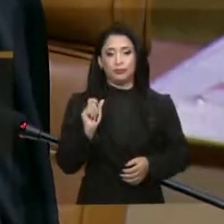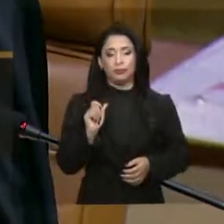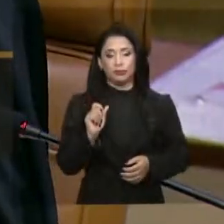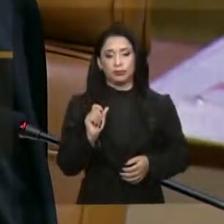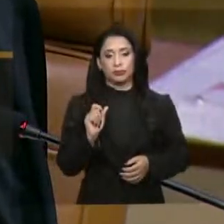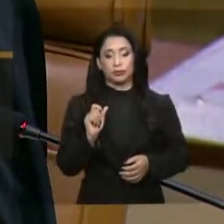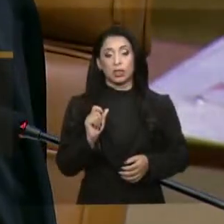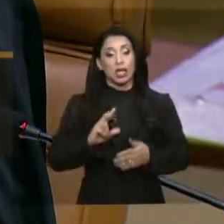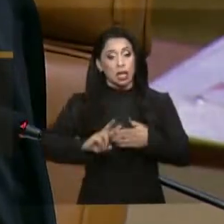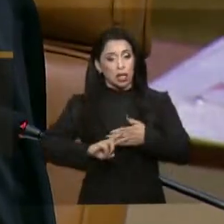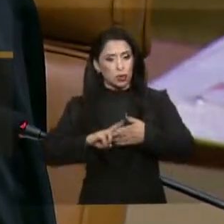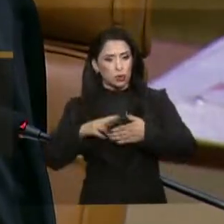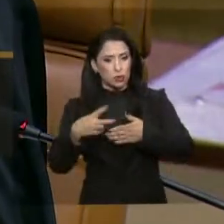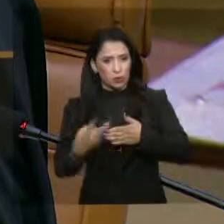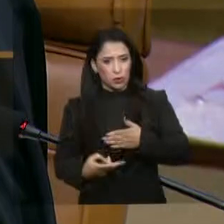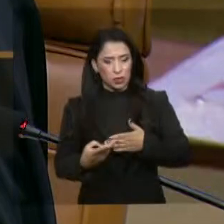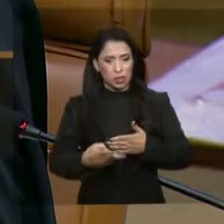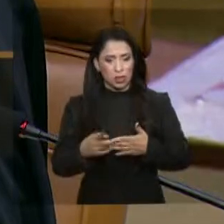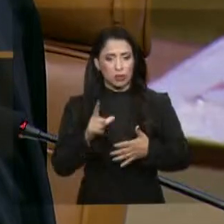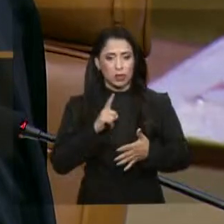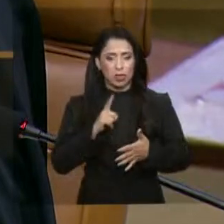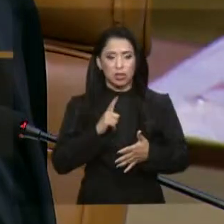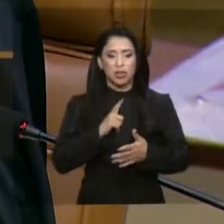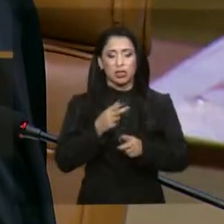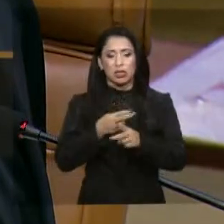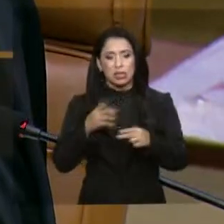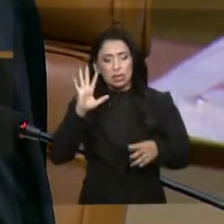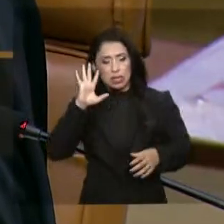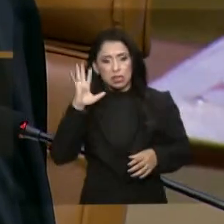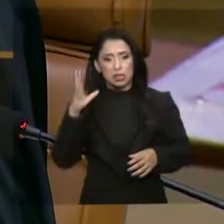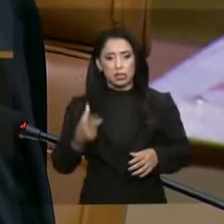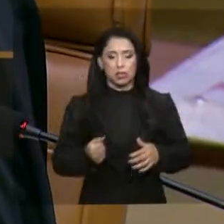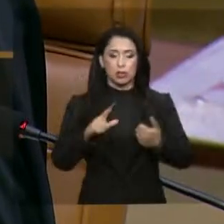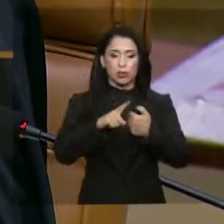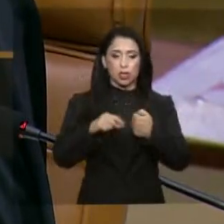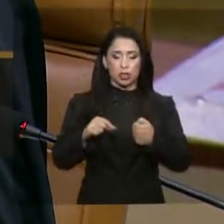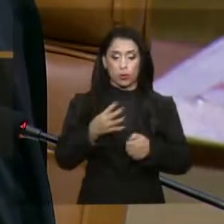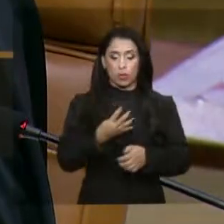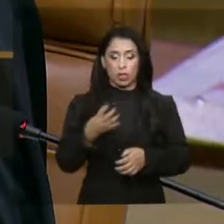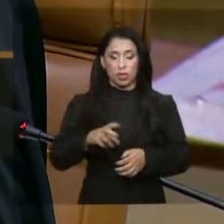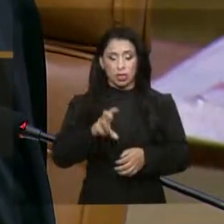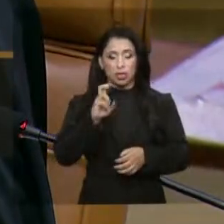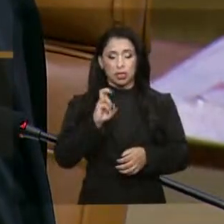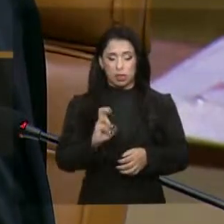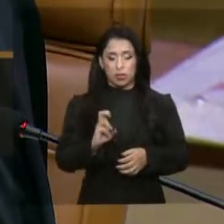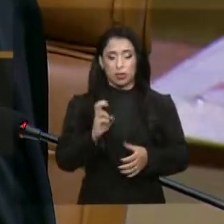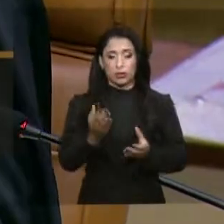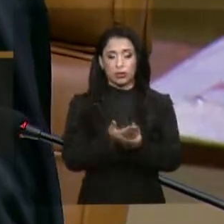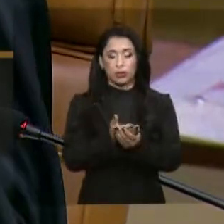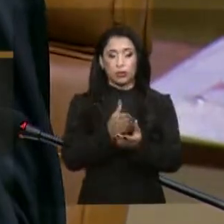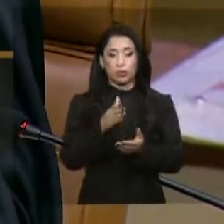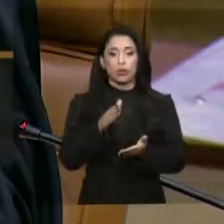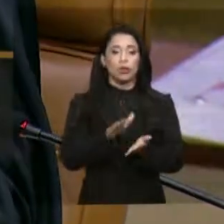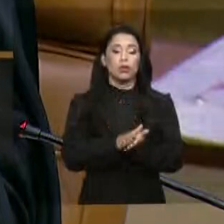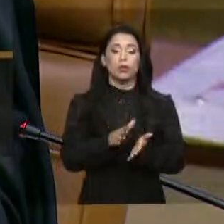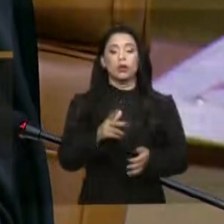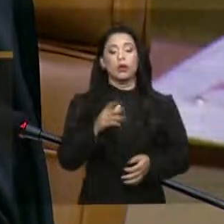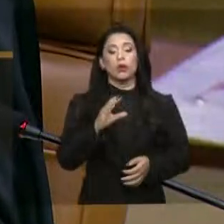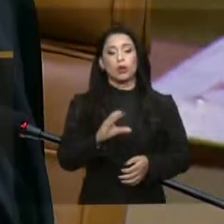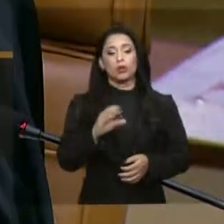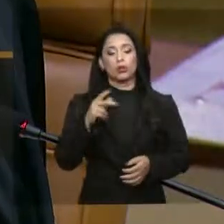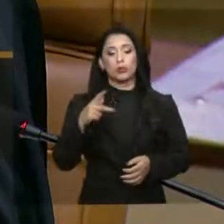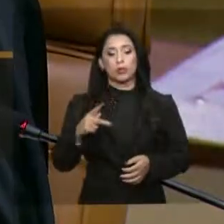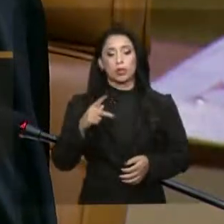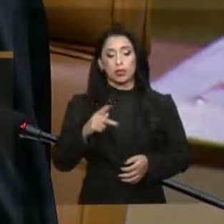da revelia, conforme o artigo 345 do Código de Processo Penal. Não se aplica,